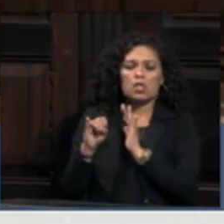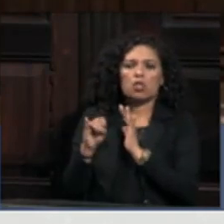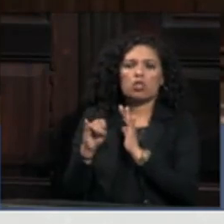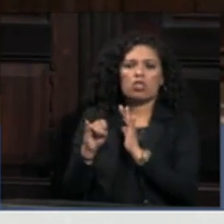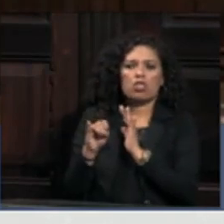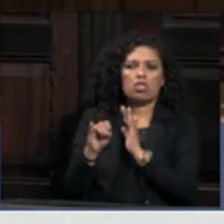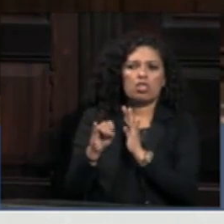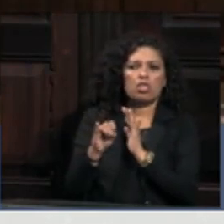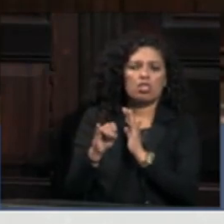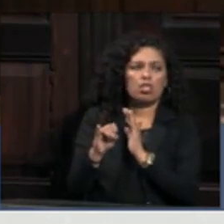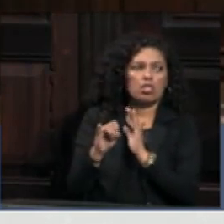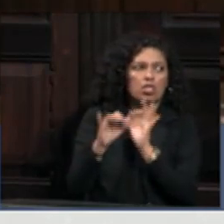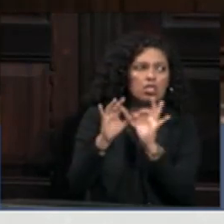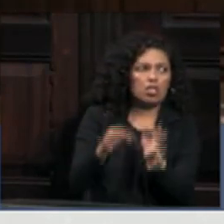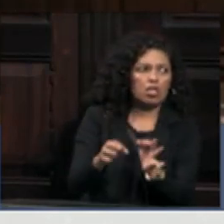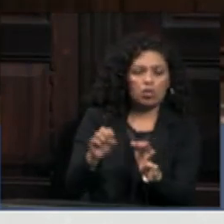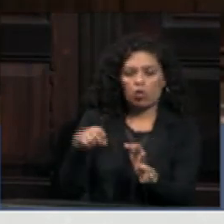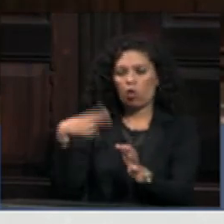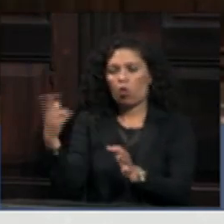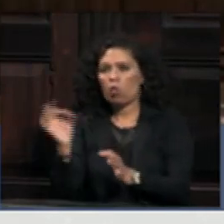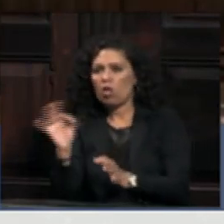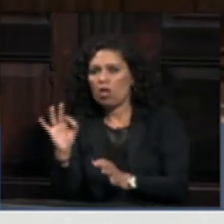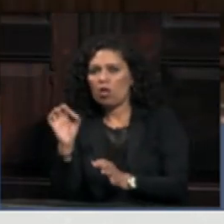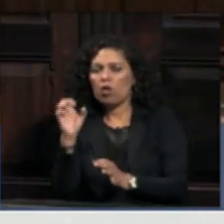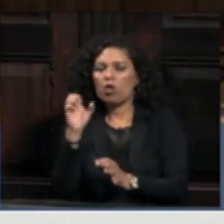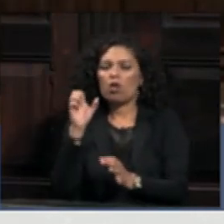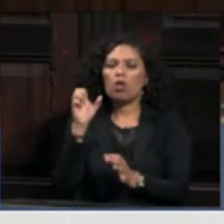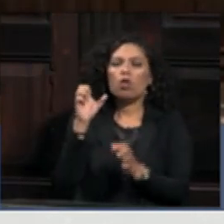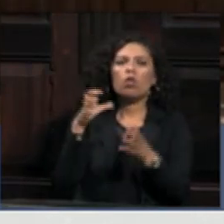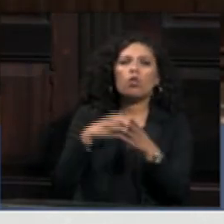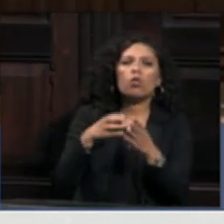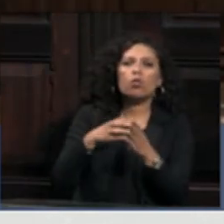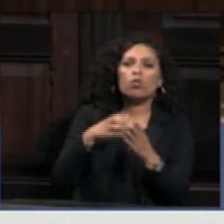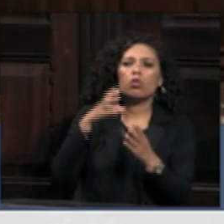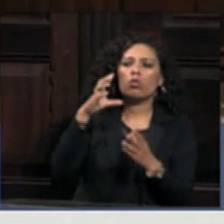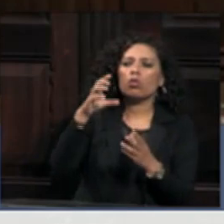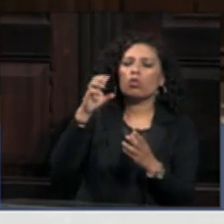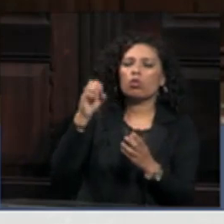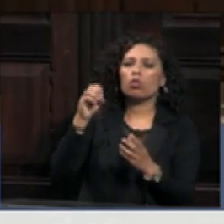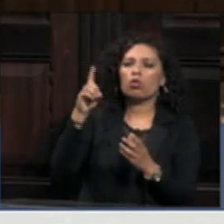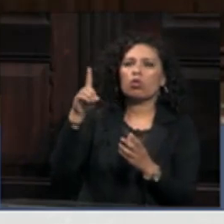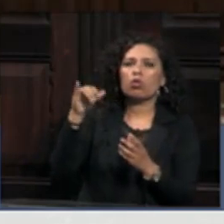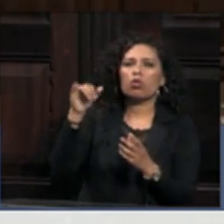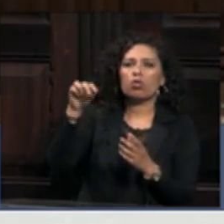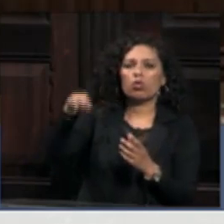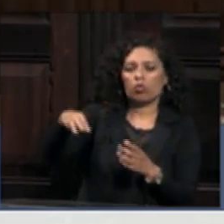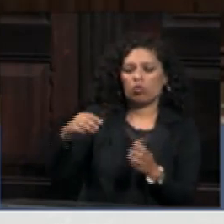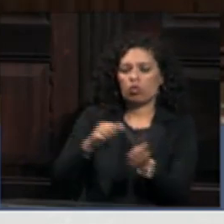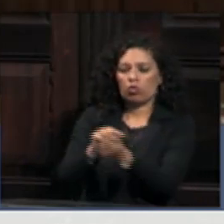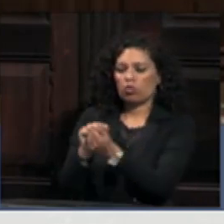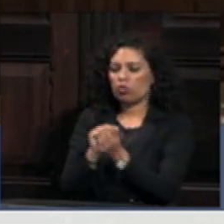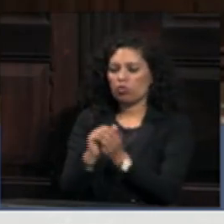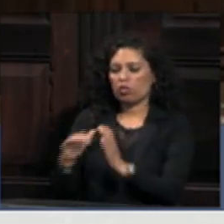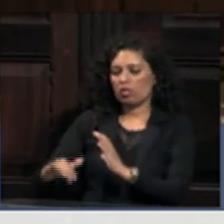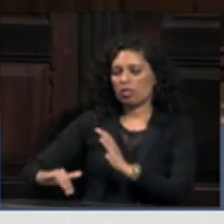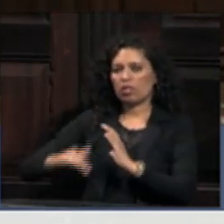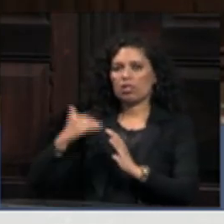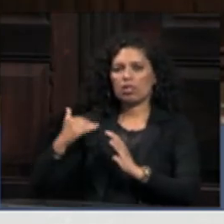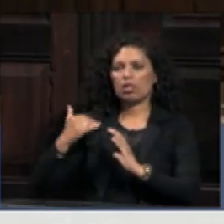bom ou não, era a CODIM, ligada à Secretaria de Desenvolvimento Econômico, que tinha